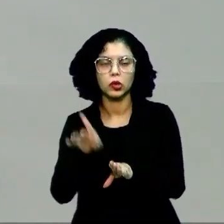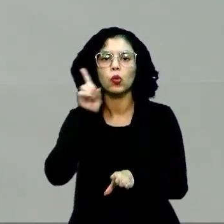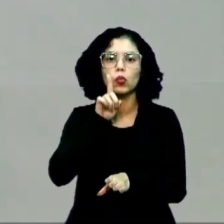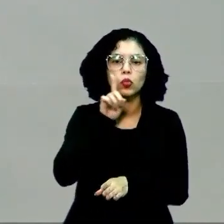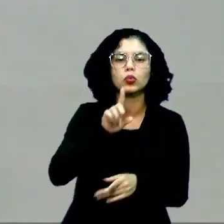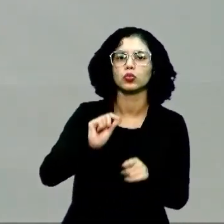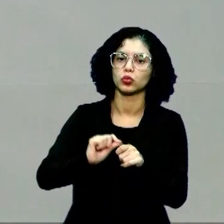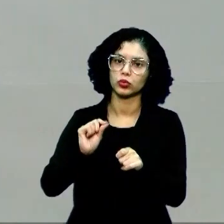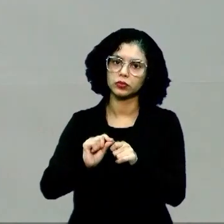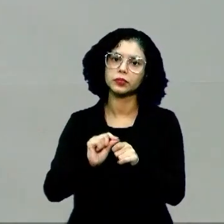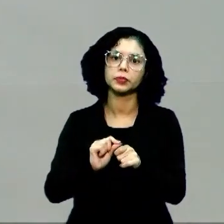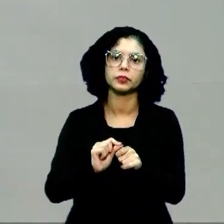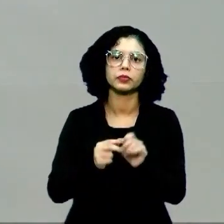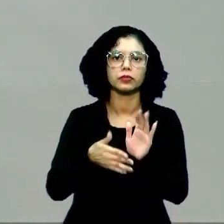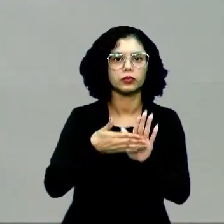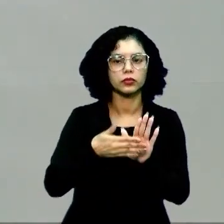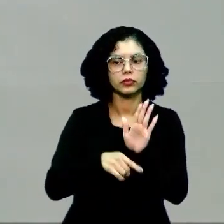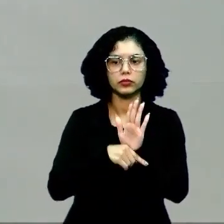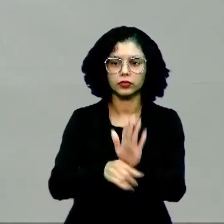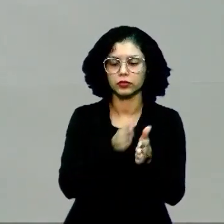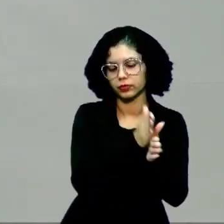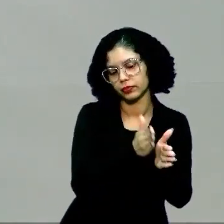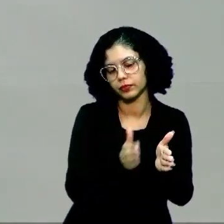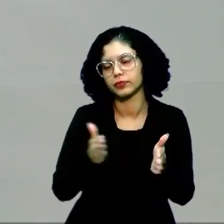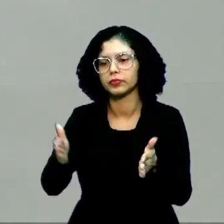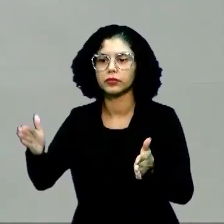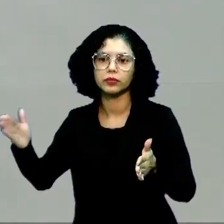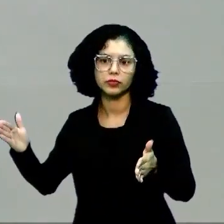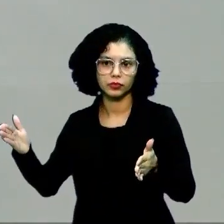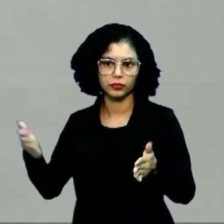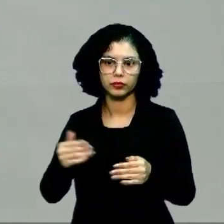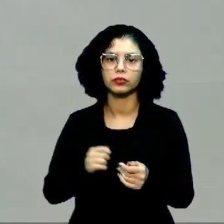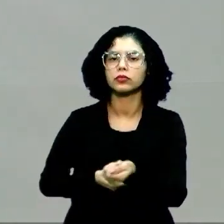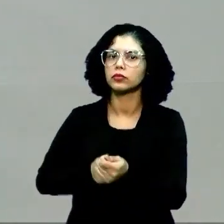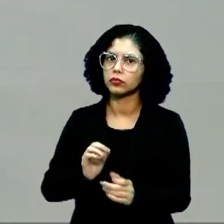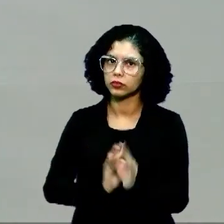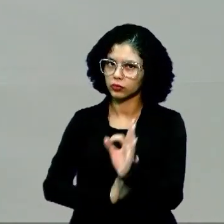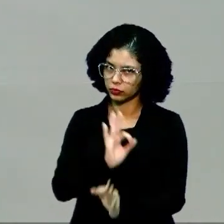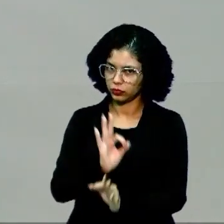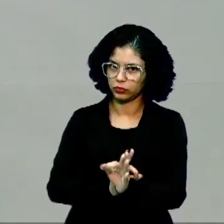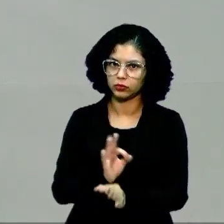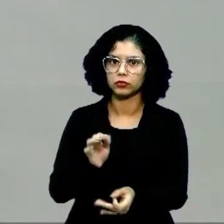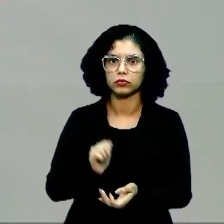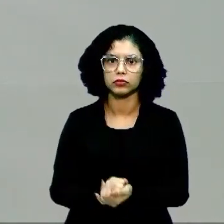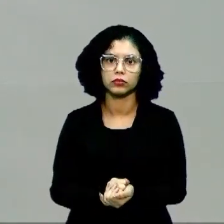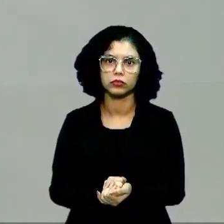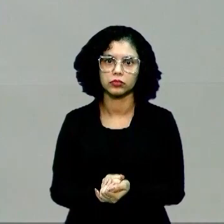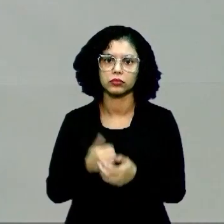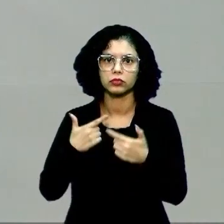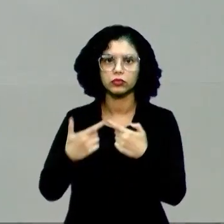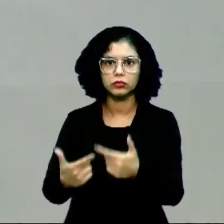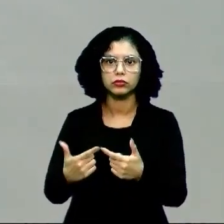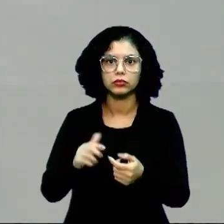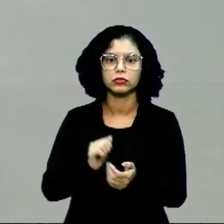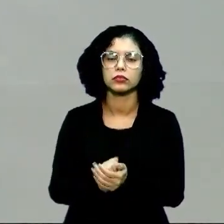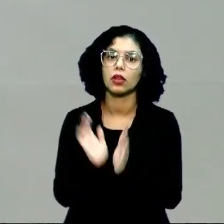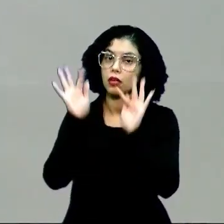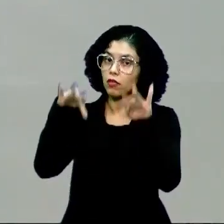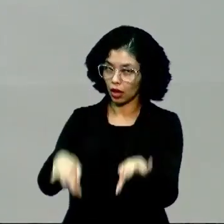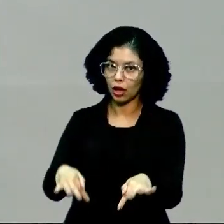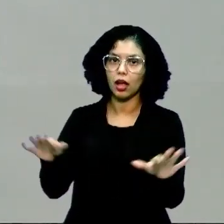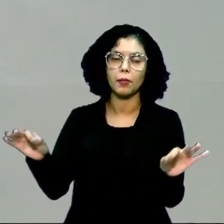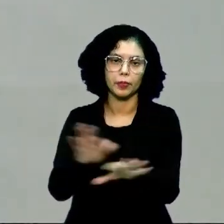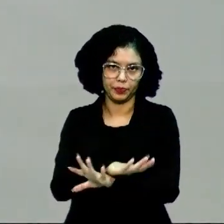Unidos desencadeou aí uma série de medidas que são chamadas aí de guerra ao terrorismo a fim de